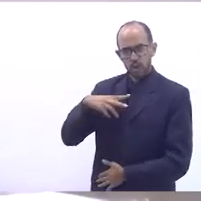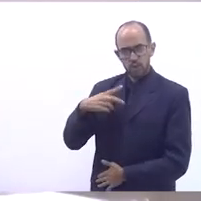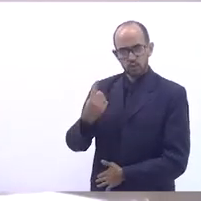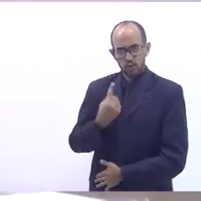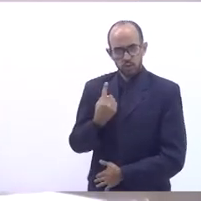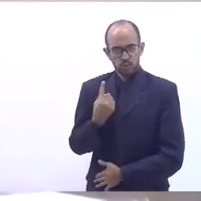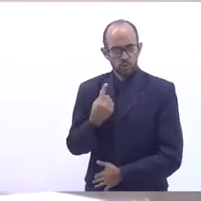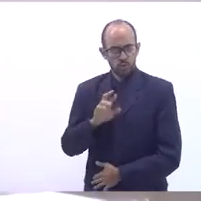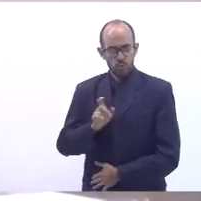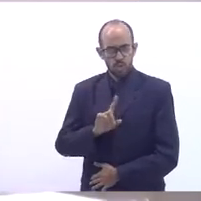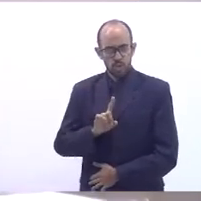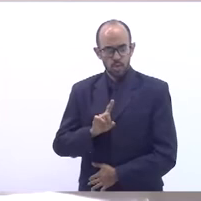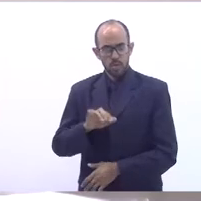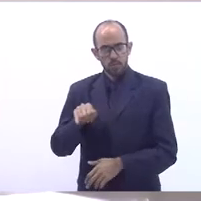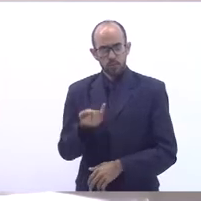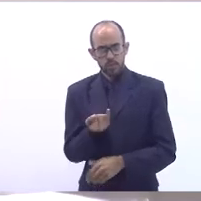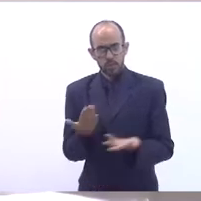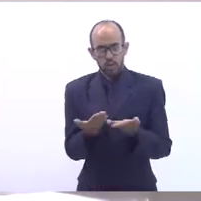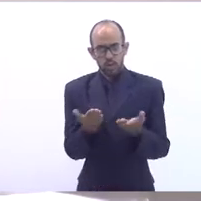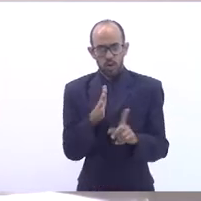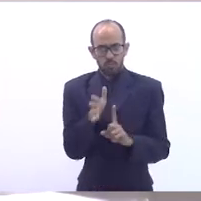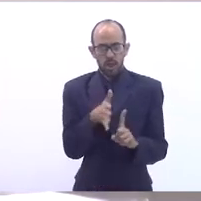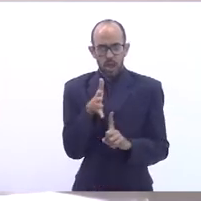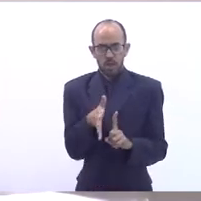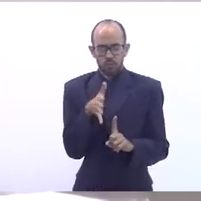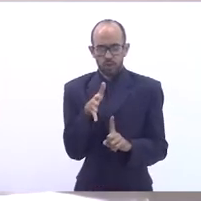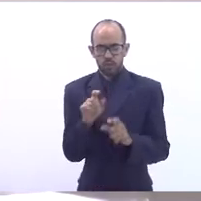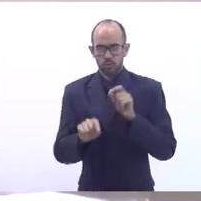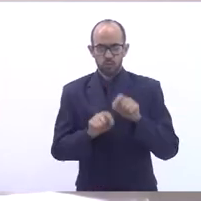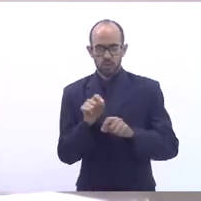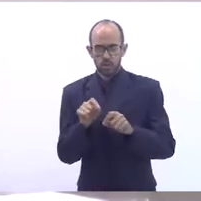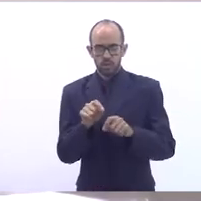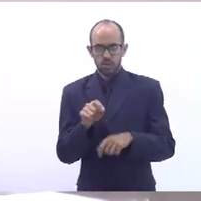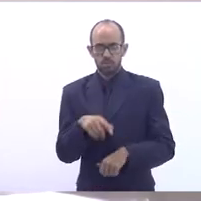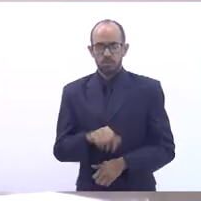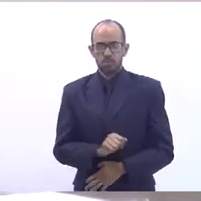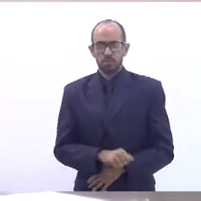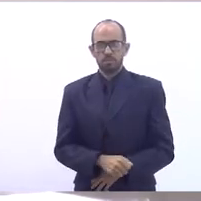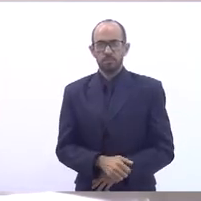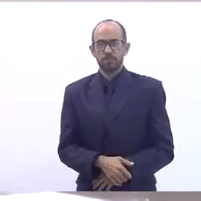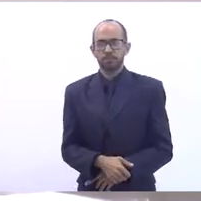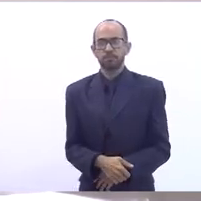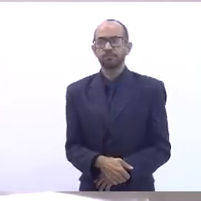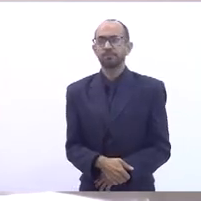aproveitando passo imediatamente é palavra para a